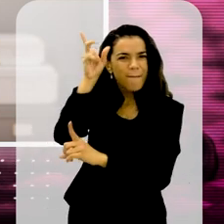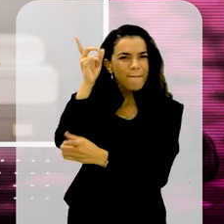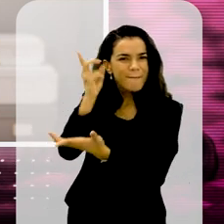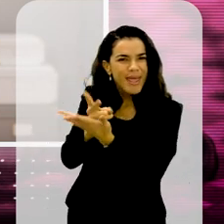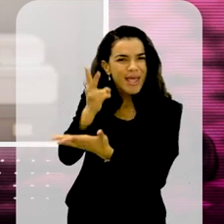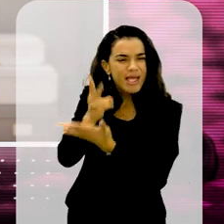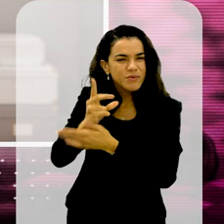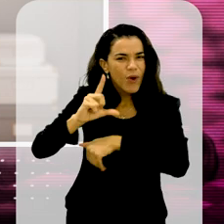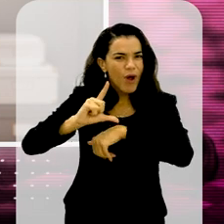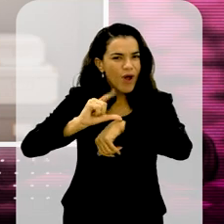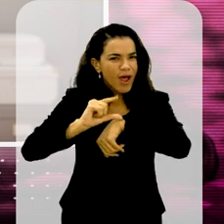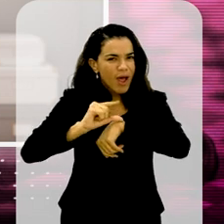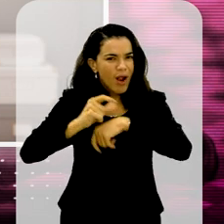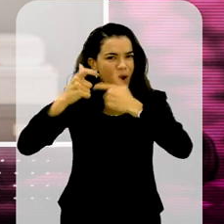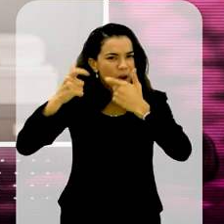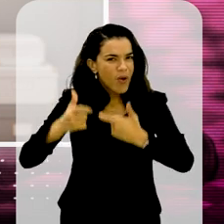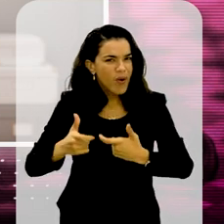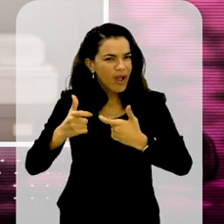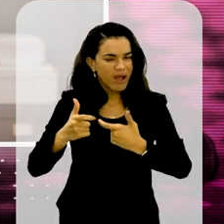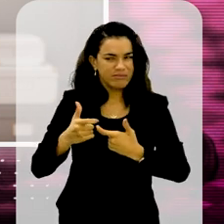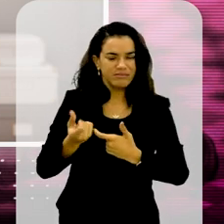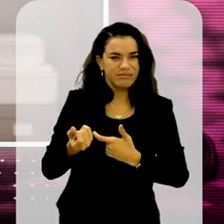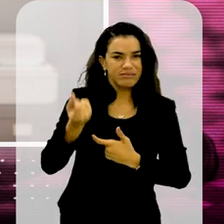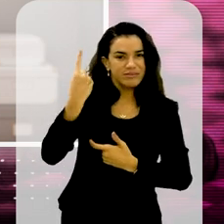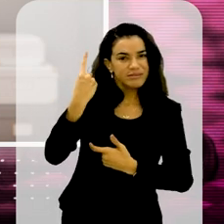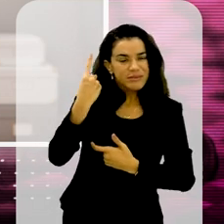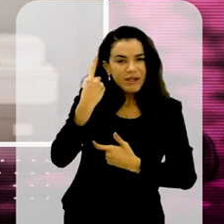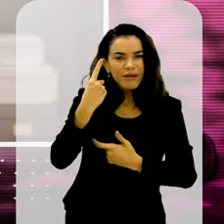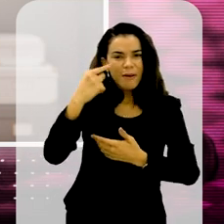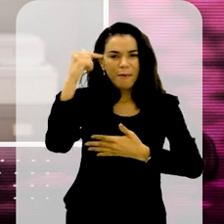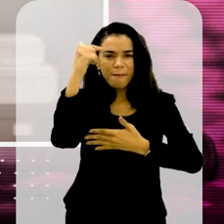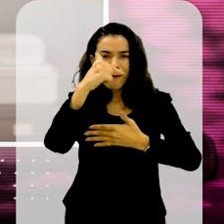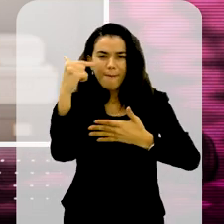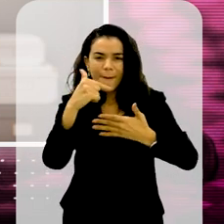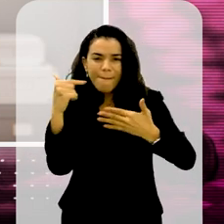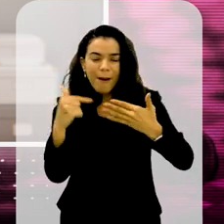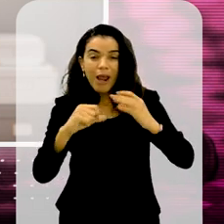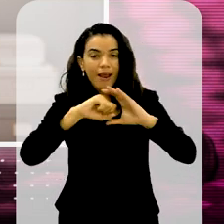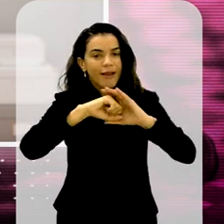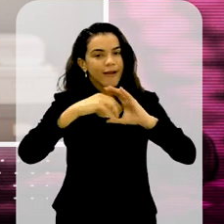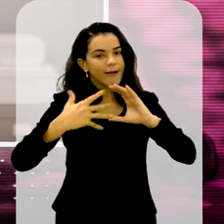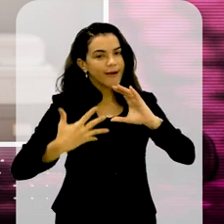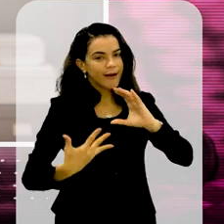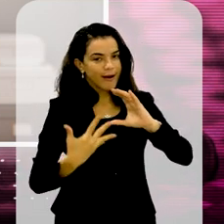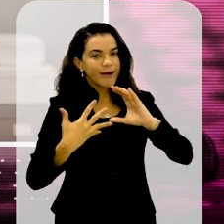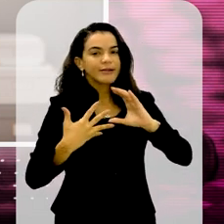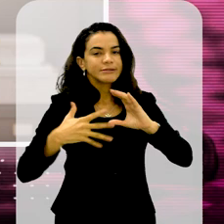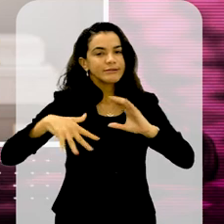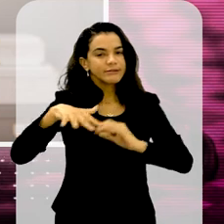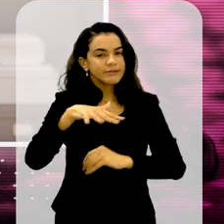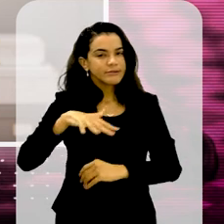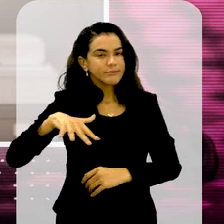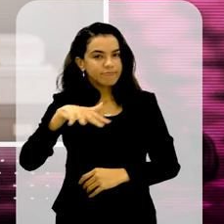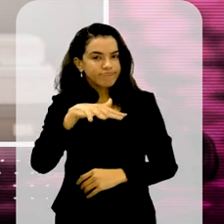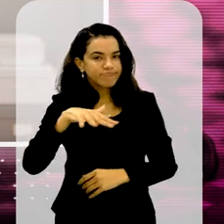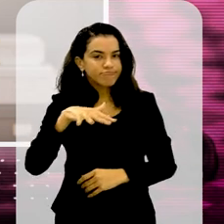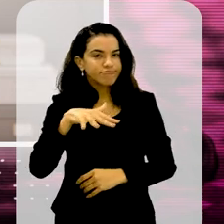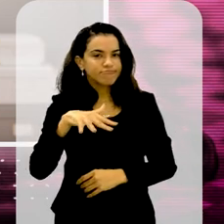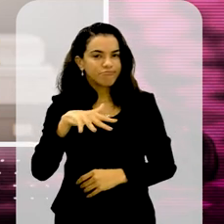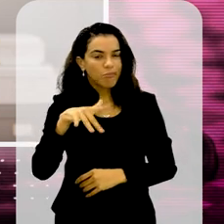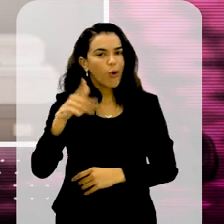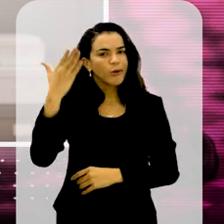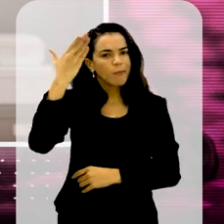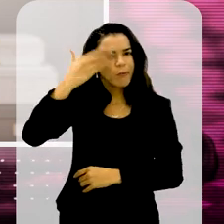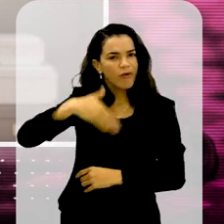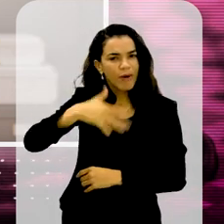mesmo local e horário que você. Esses são apenas alguns dos sinais de uma série de situações que